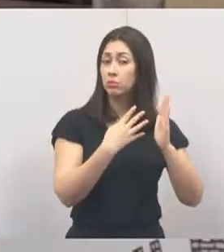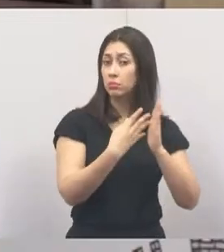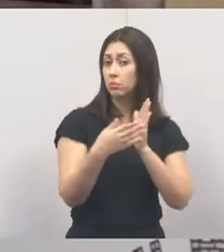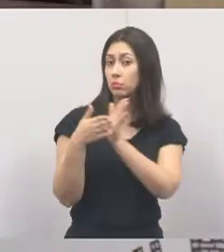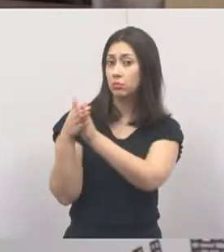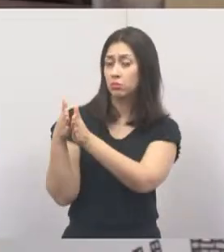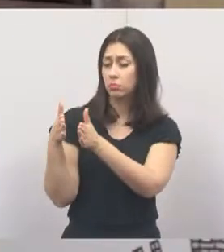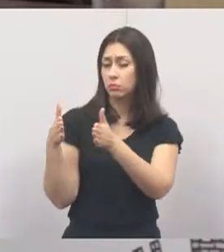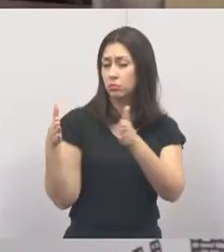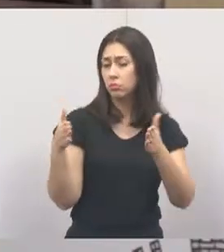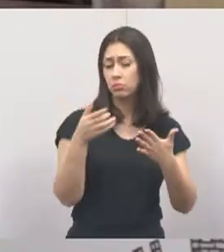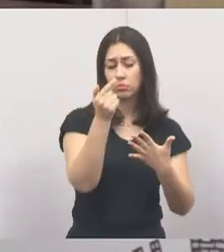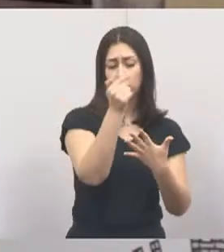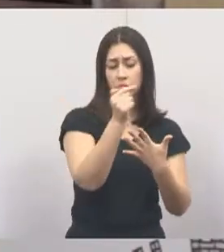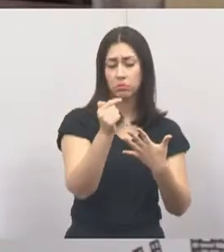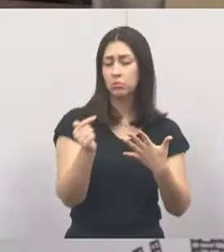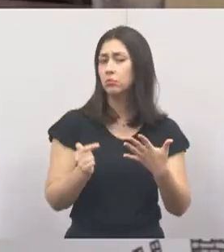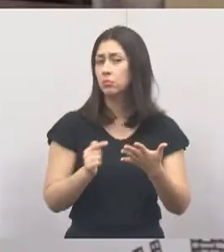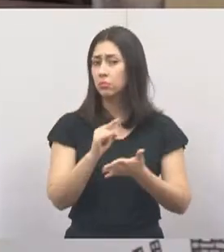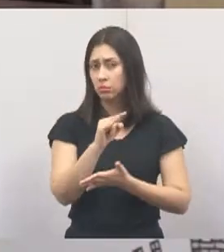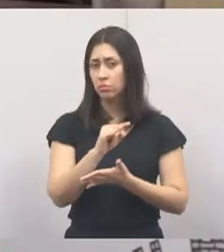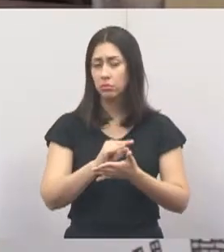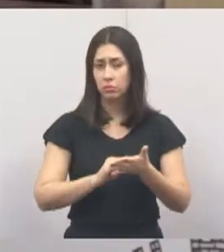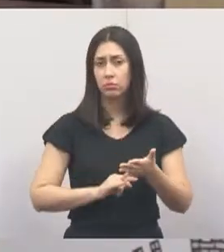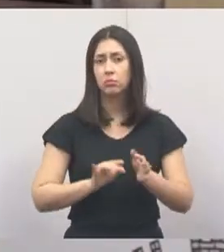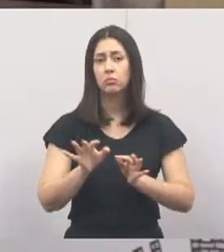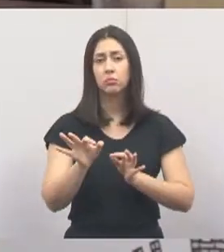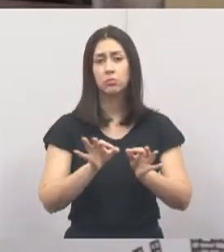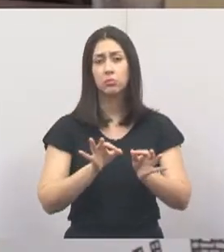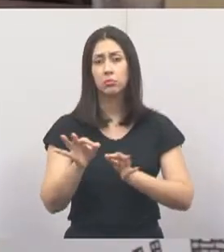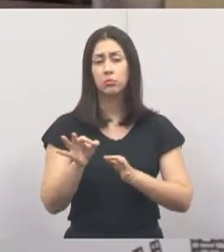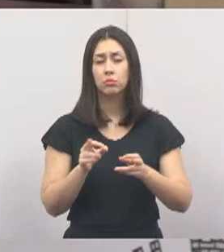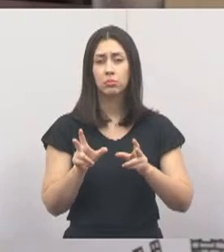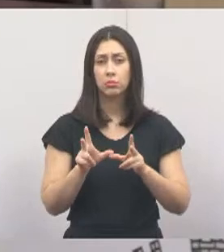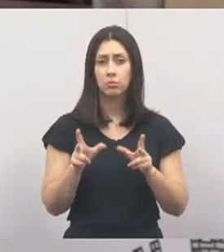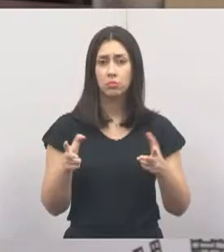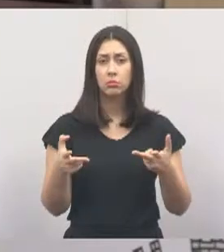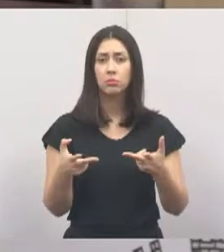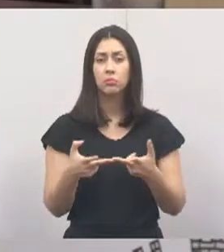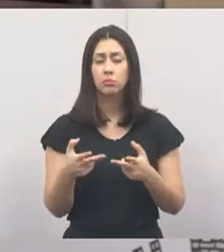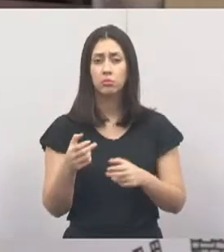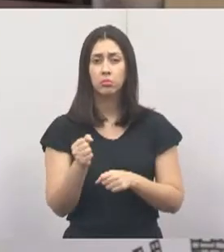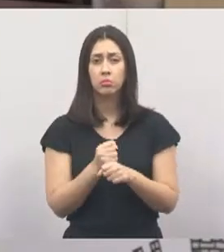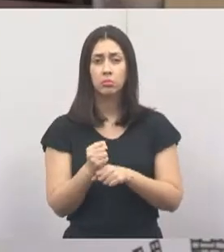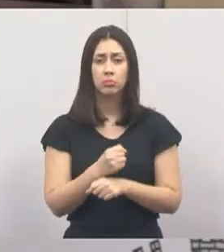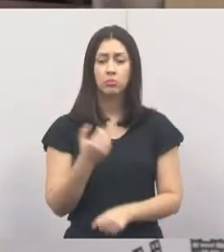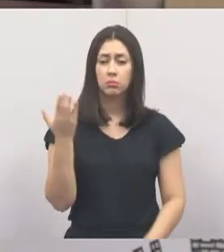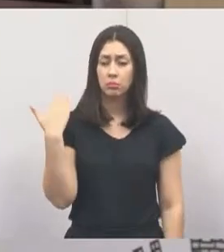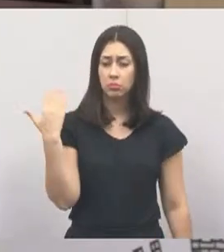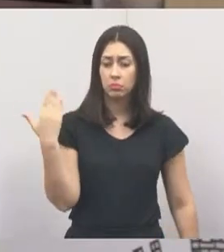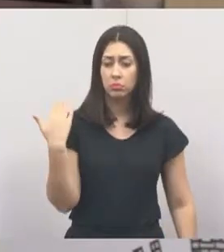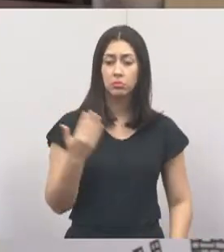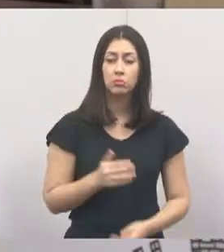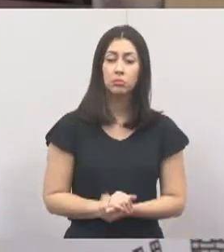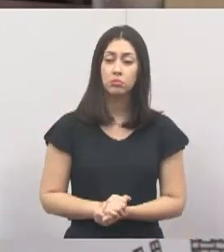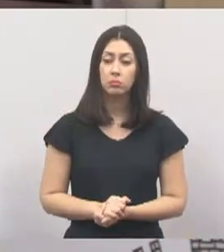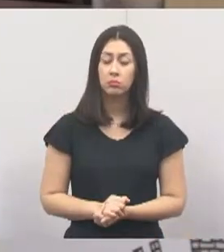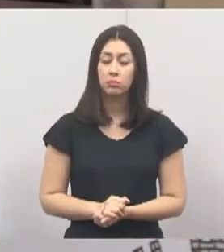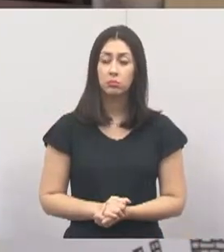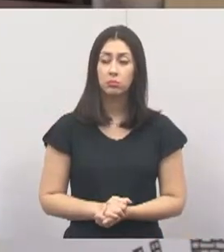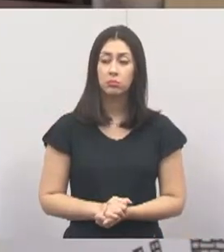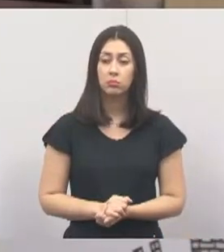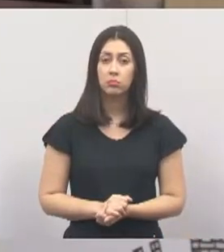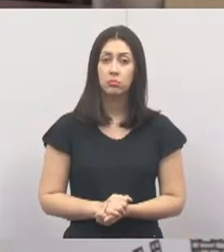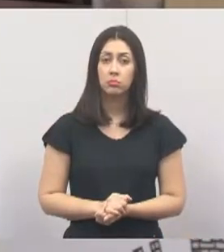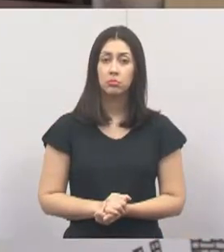temporalidade e todos os citados documentos foram implantados na Câmara Municipal de Jacareí no final do ano passado, através do ato da